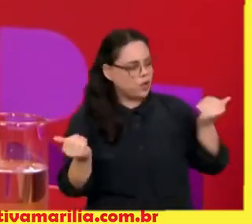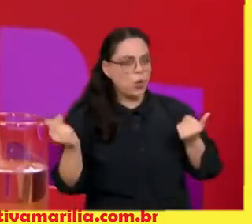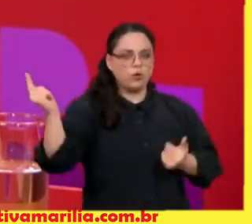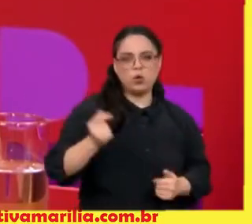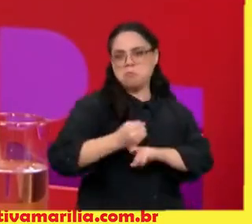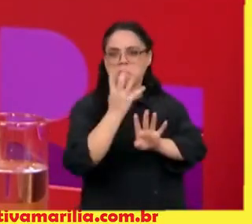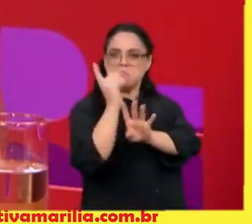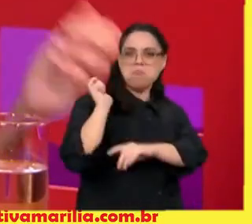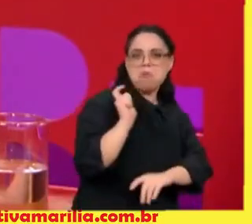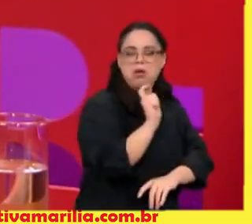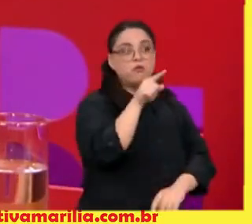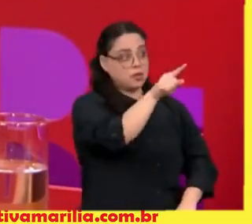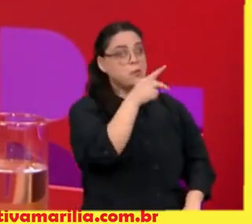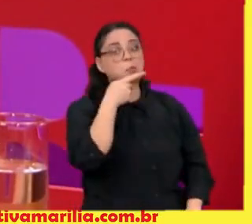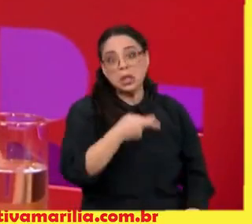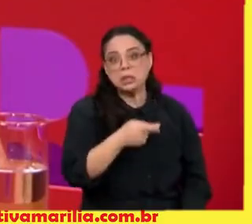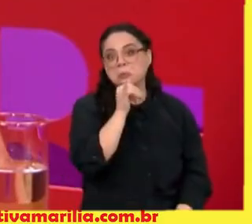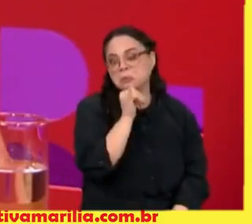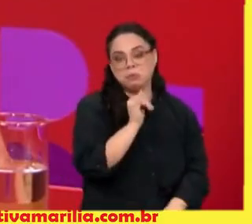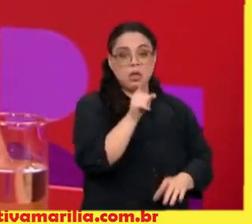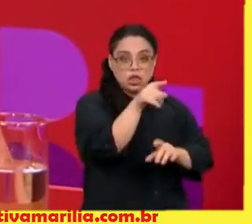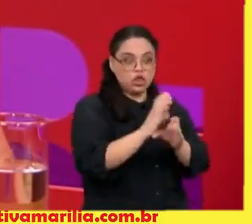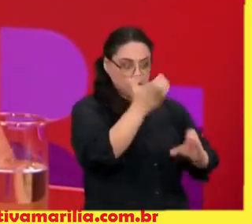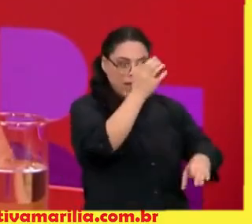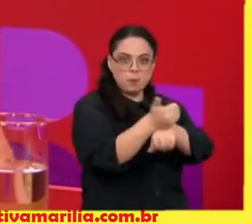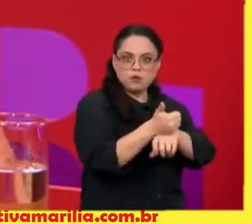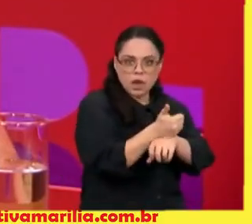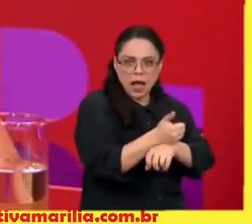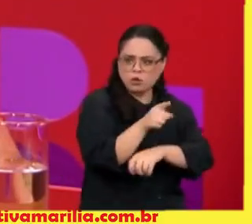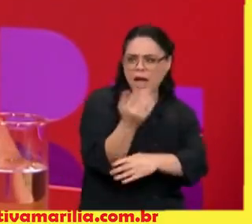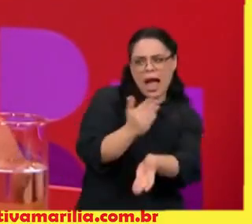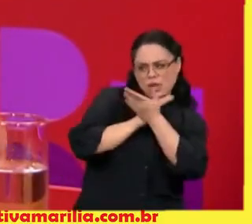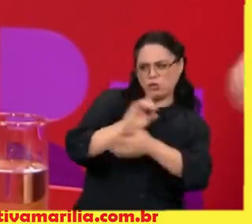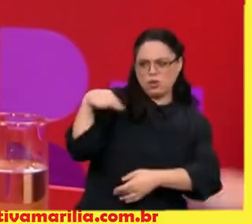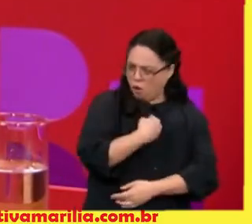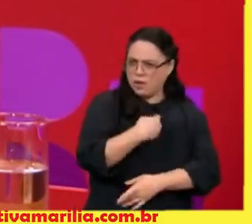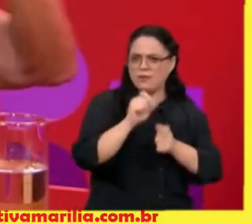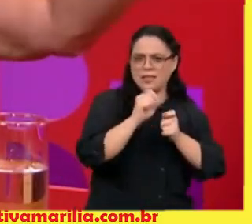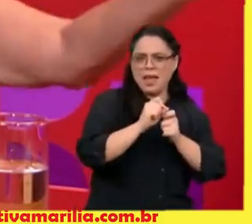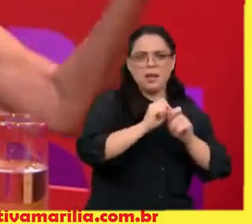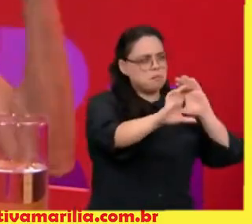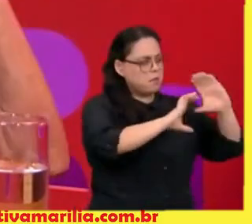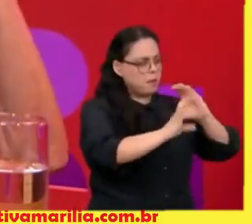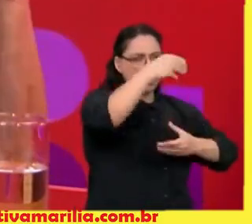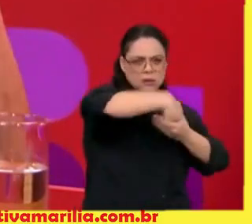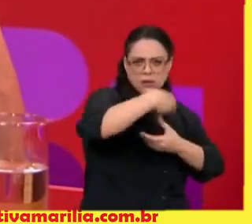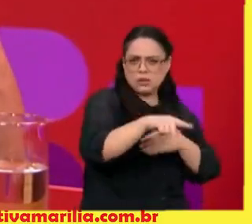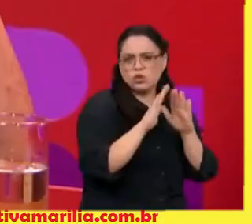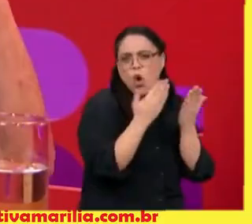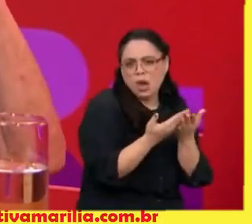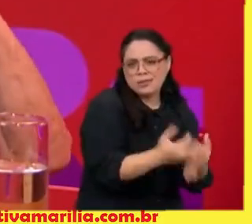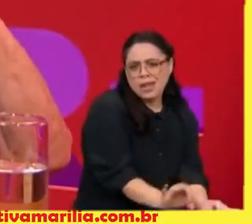assim, você é engenheiro, você pode ajudar a gente a, sei lá, criar um sistema de comunicação aqui dentro da escola, que